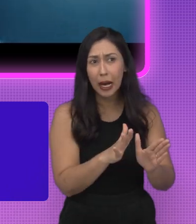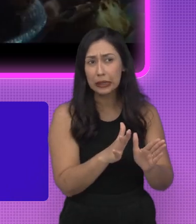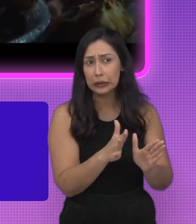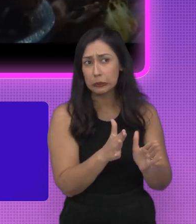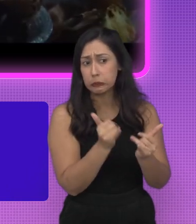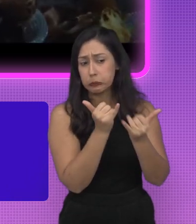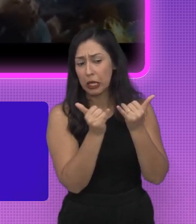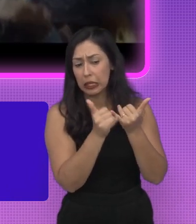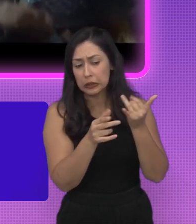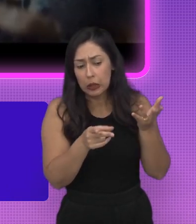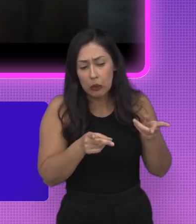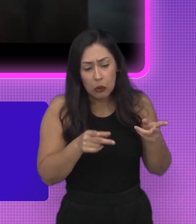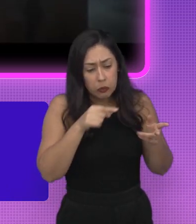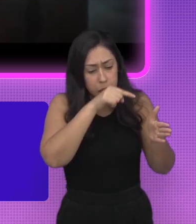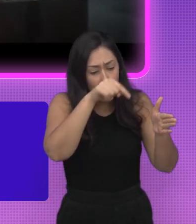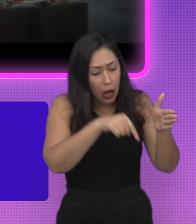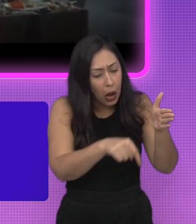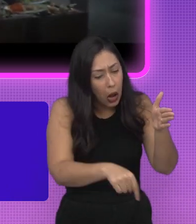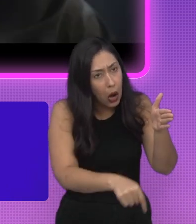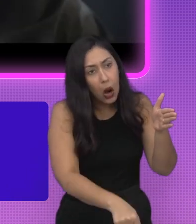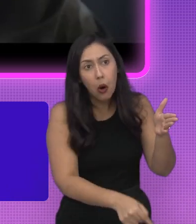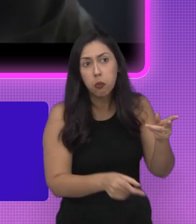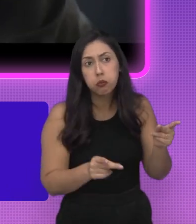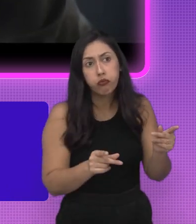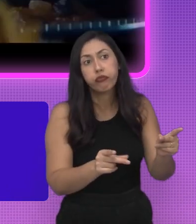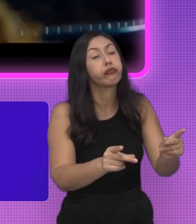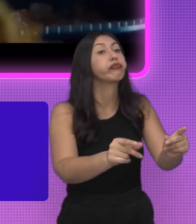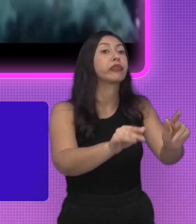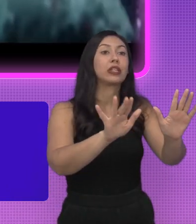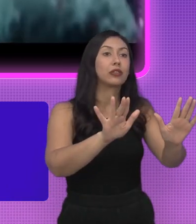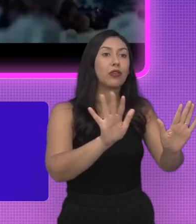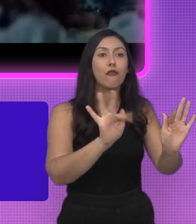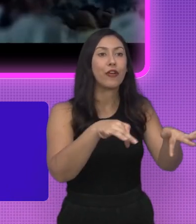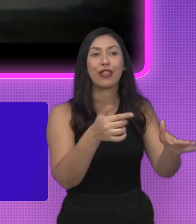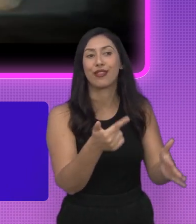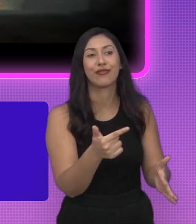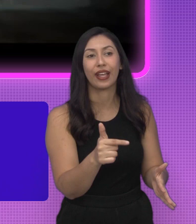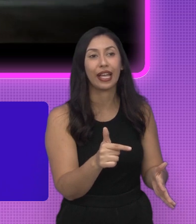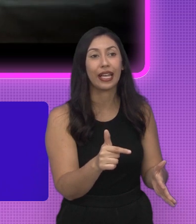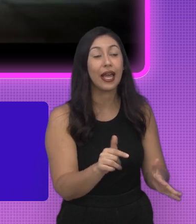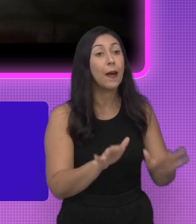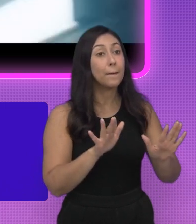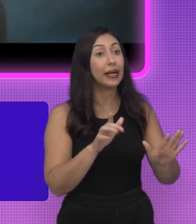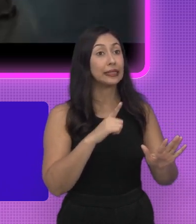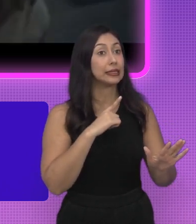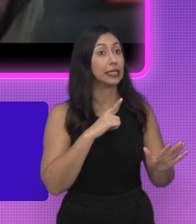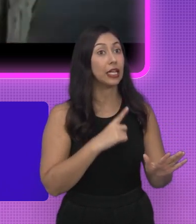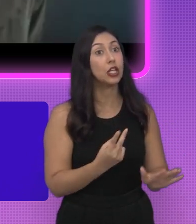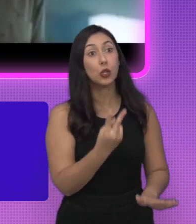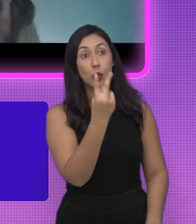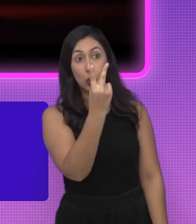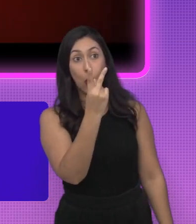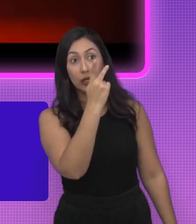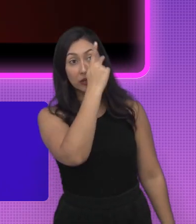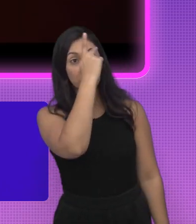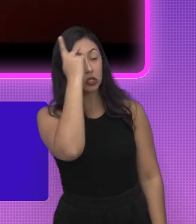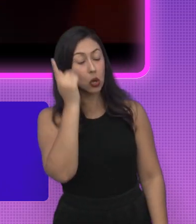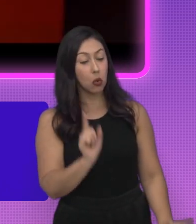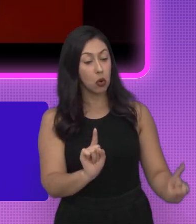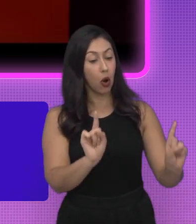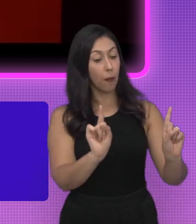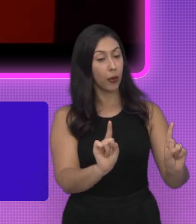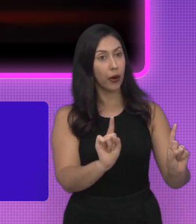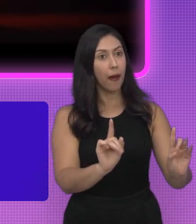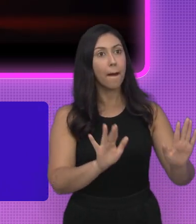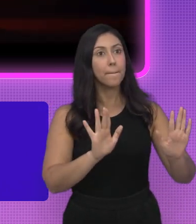ele tem vários níveis, e é um lugar assim em que só tem 2 pessoas, que elas ficam dormindo ali, e em